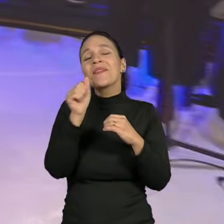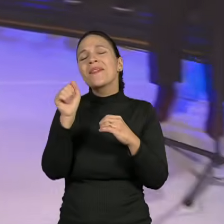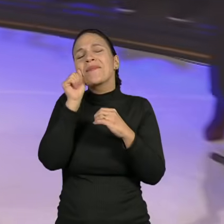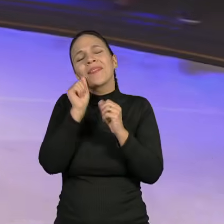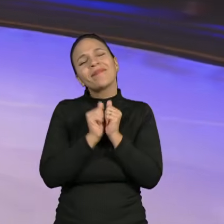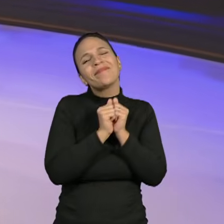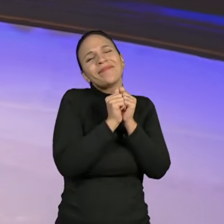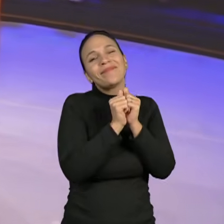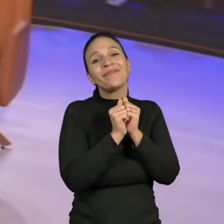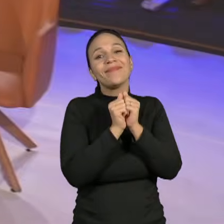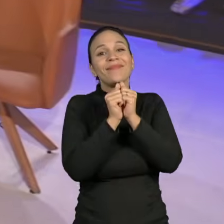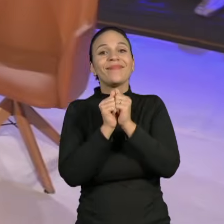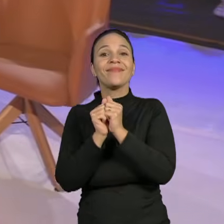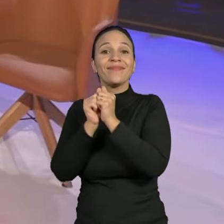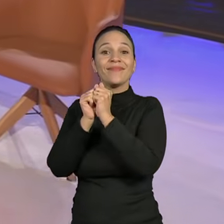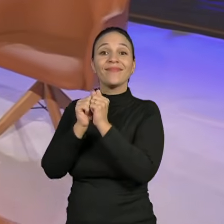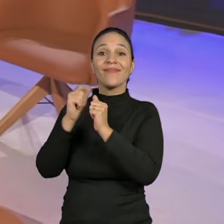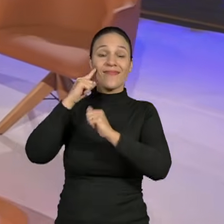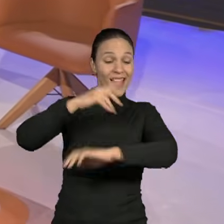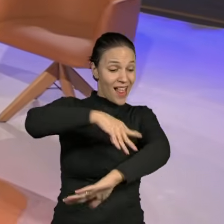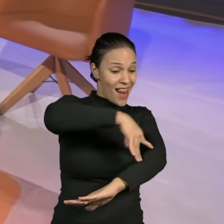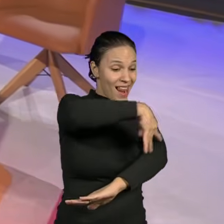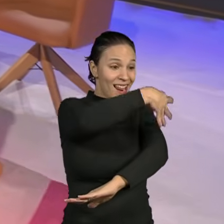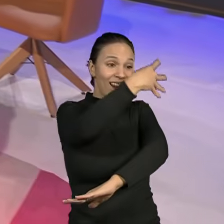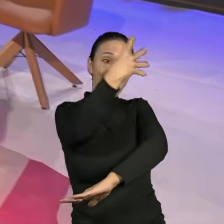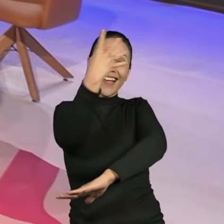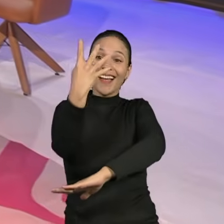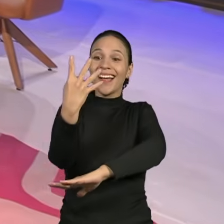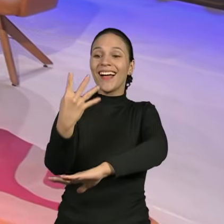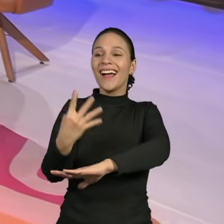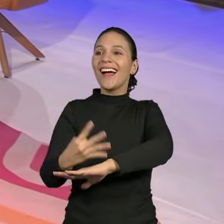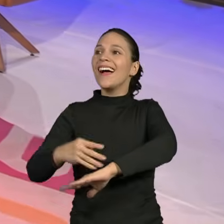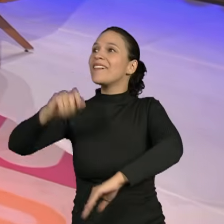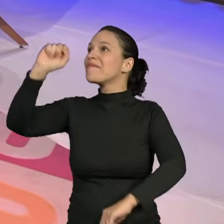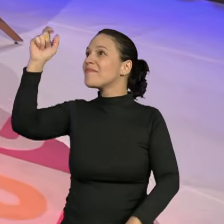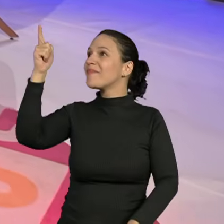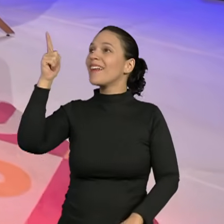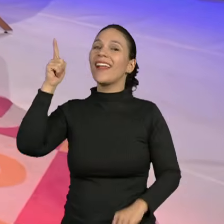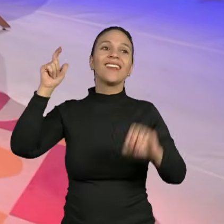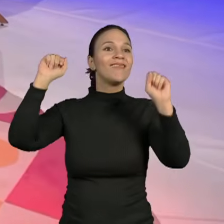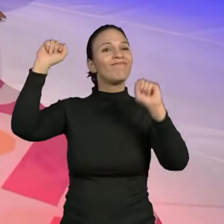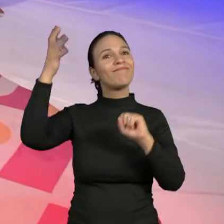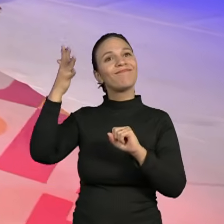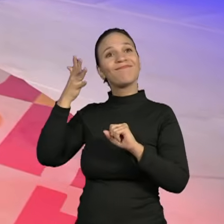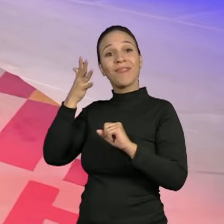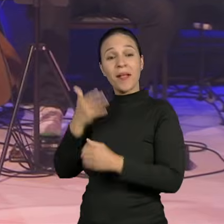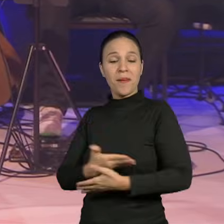Arco-íris, luz do sol, tudo que nos faça amar. Colo